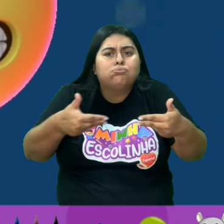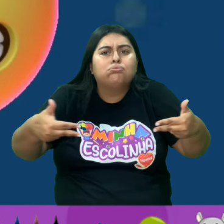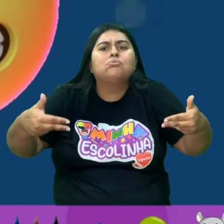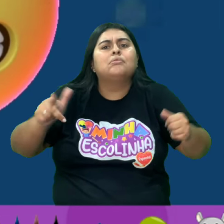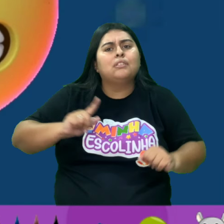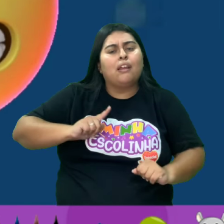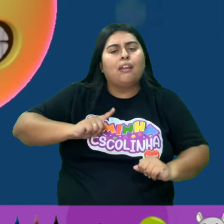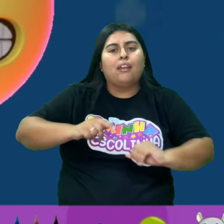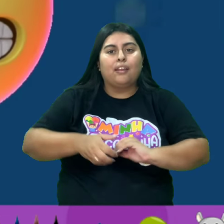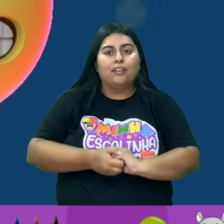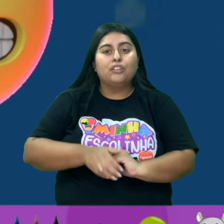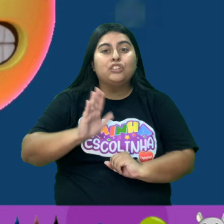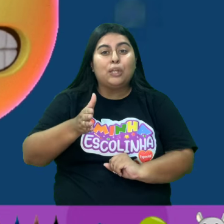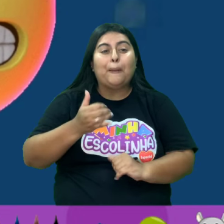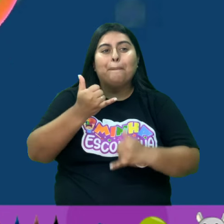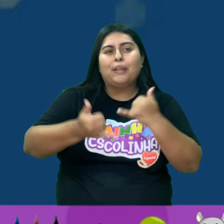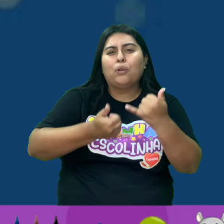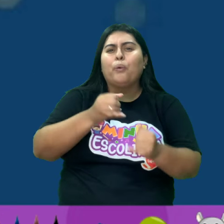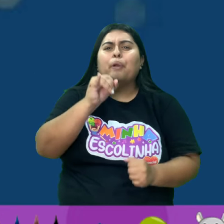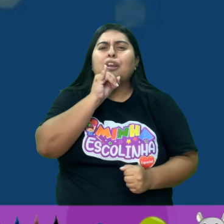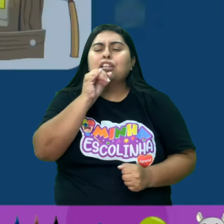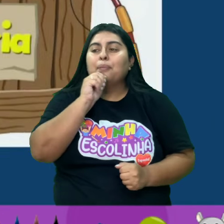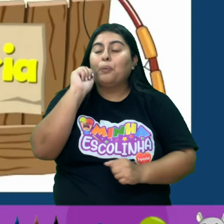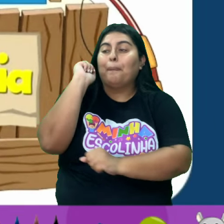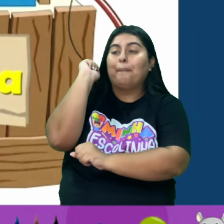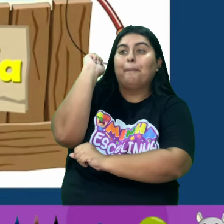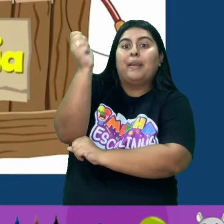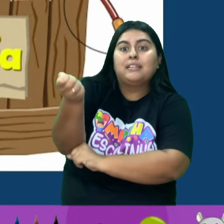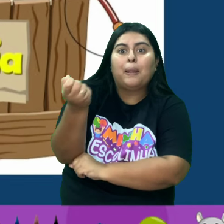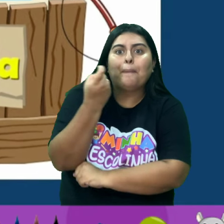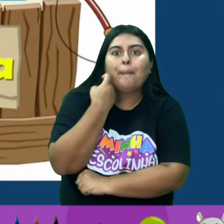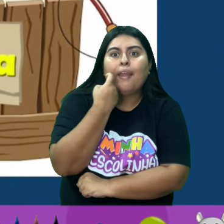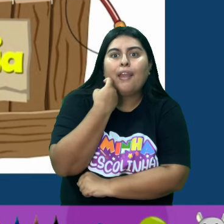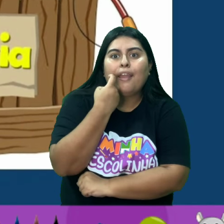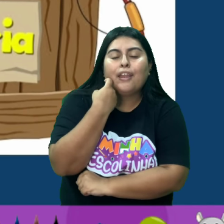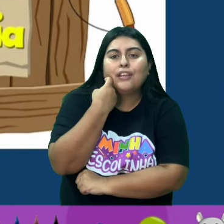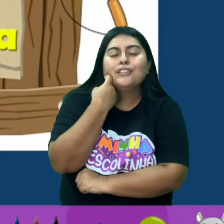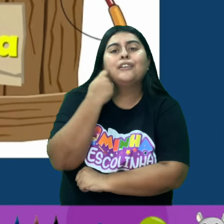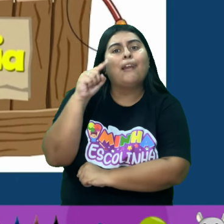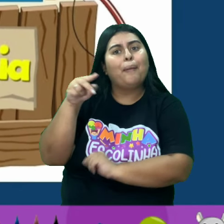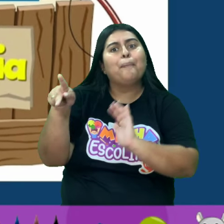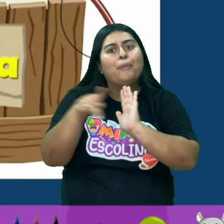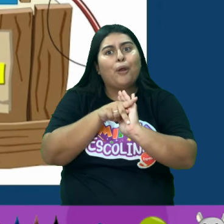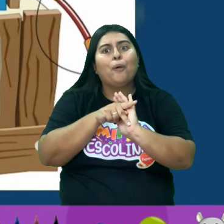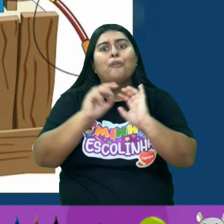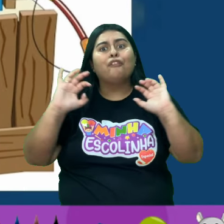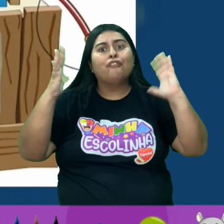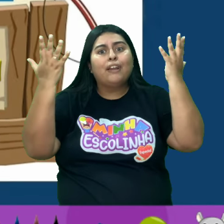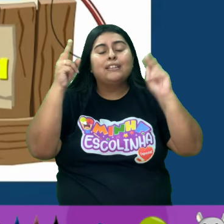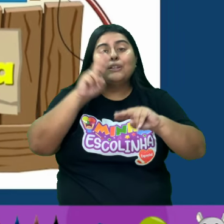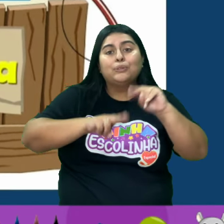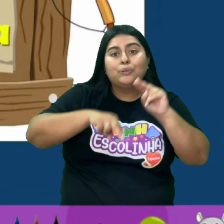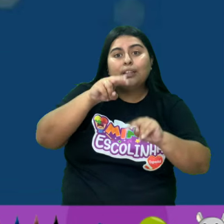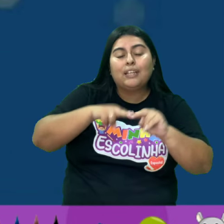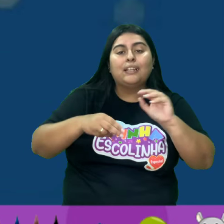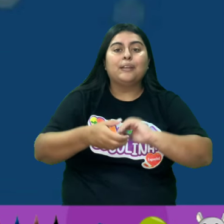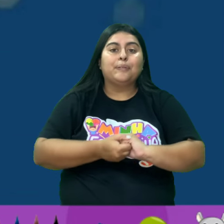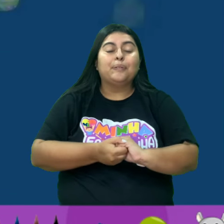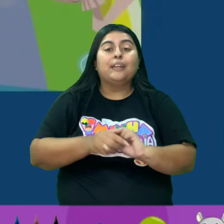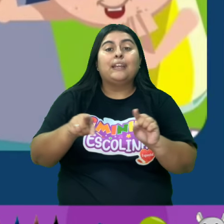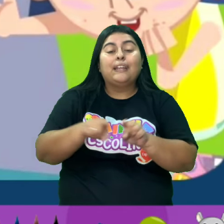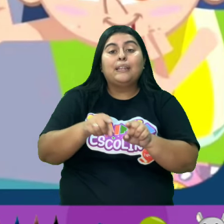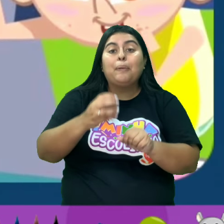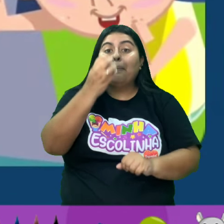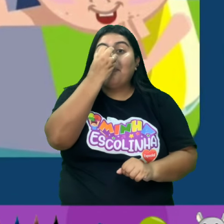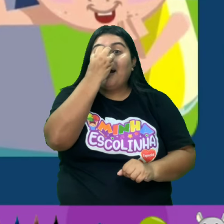brincadeiras. Vocês já brincaram de pescaria? Pescaria é uma brincadeira junina. E de boca do